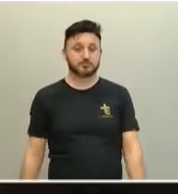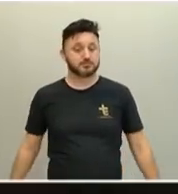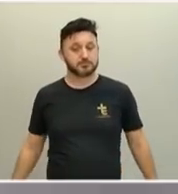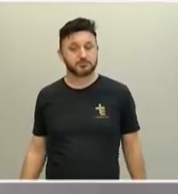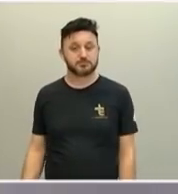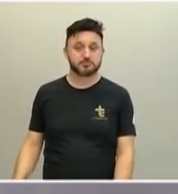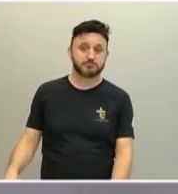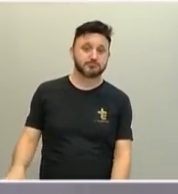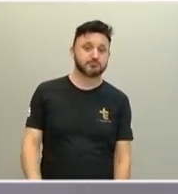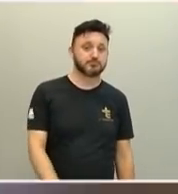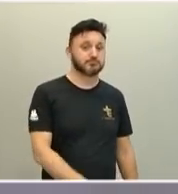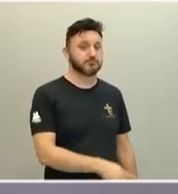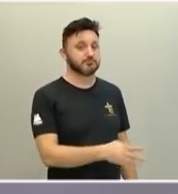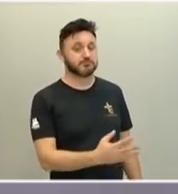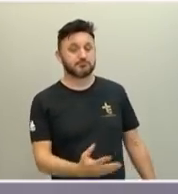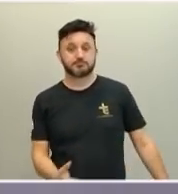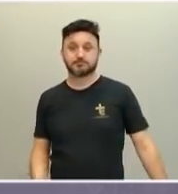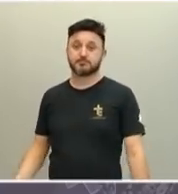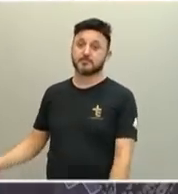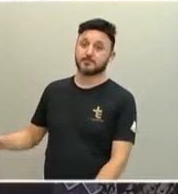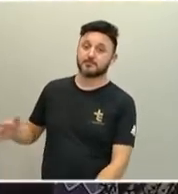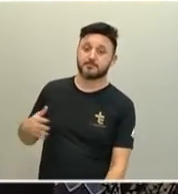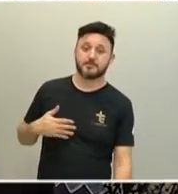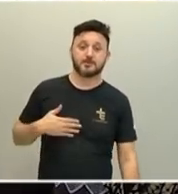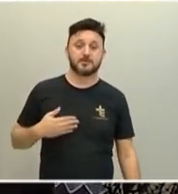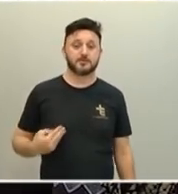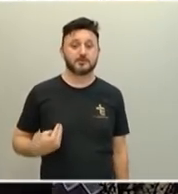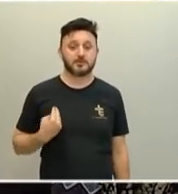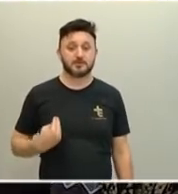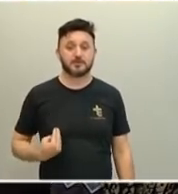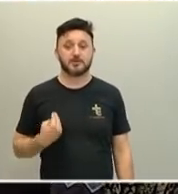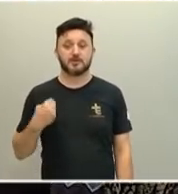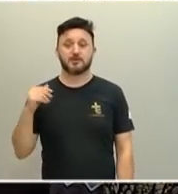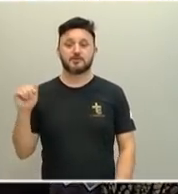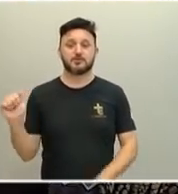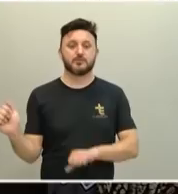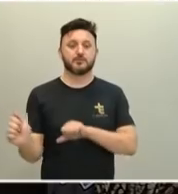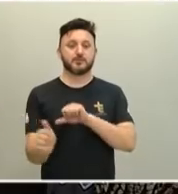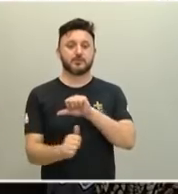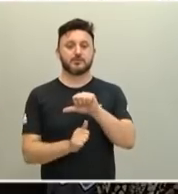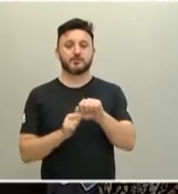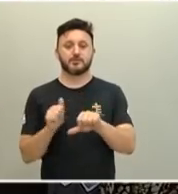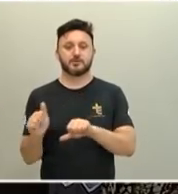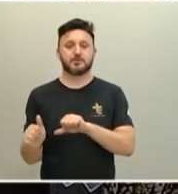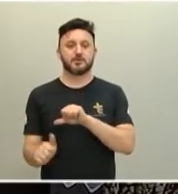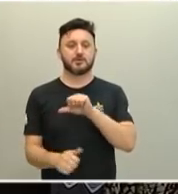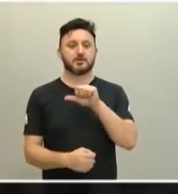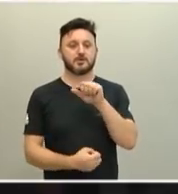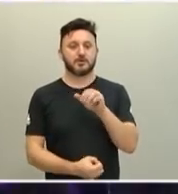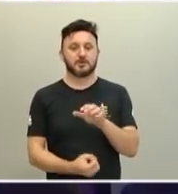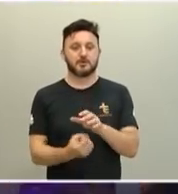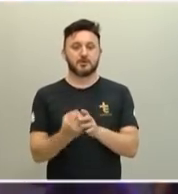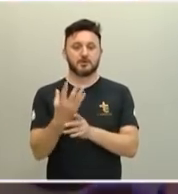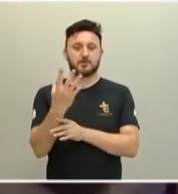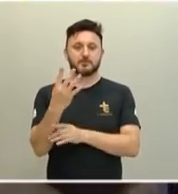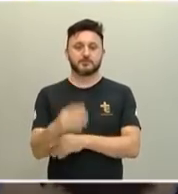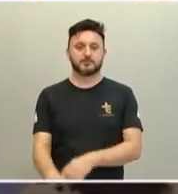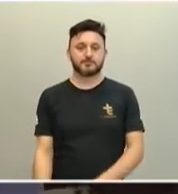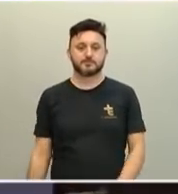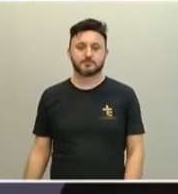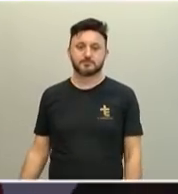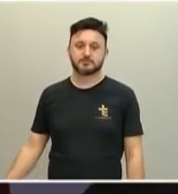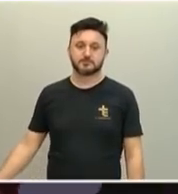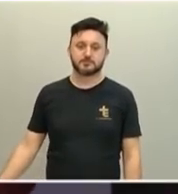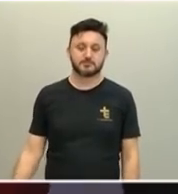solte sua voz. O meu deserto florirá. O meu deserto